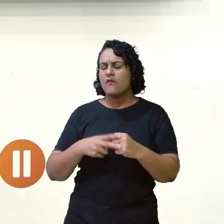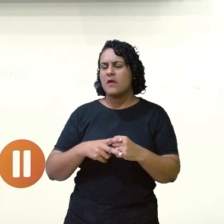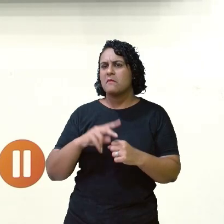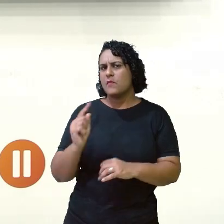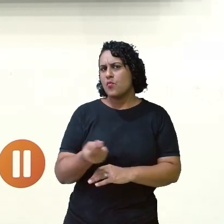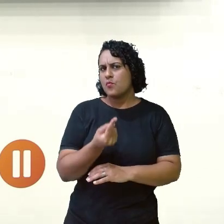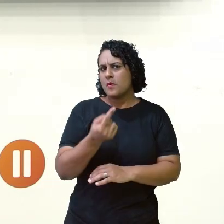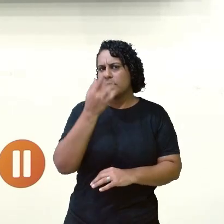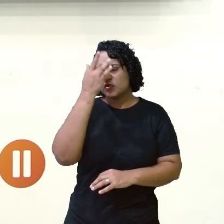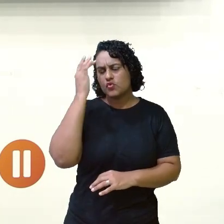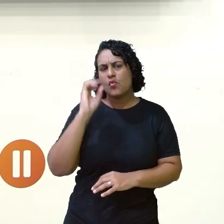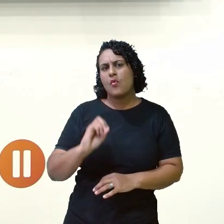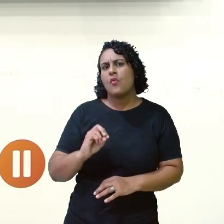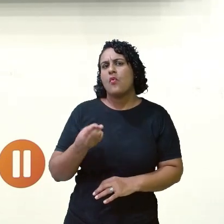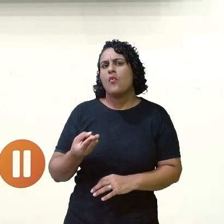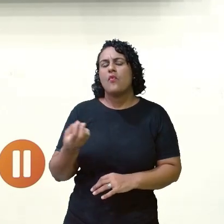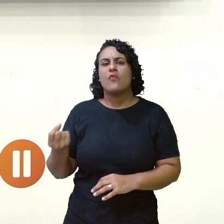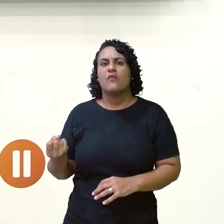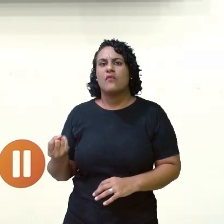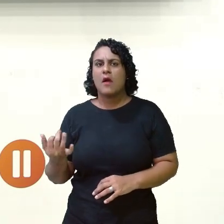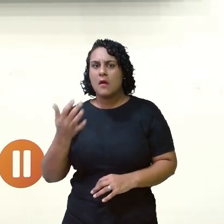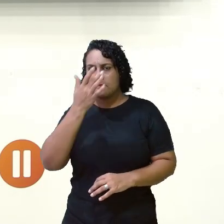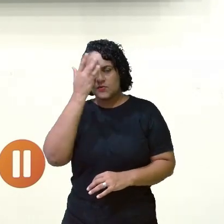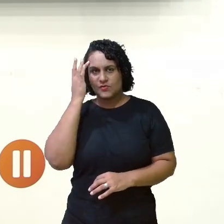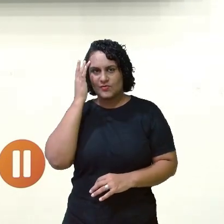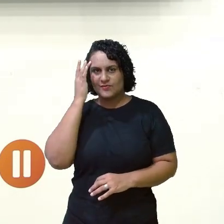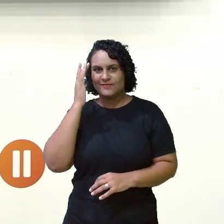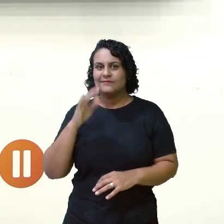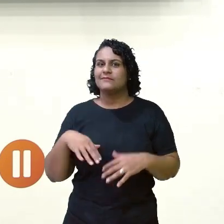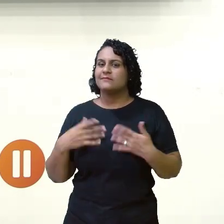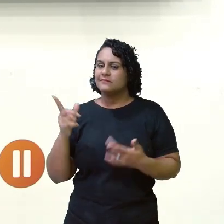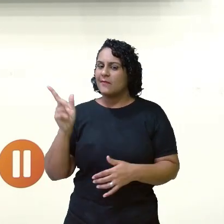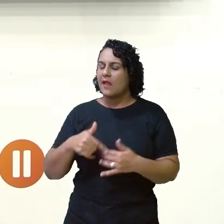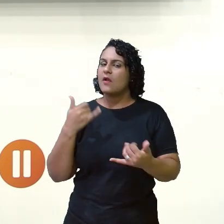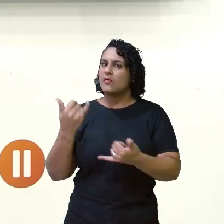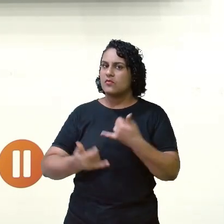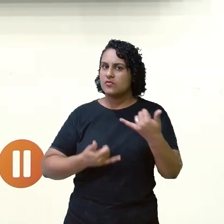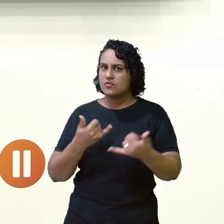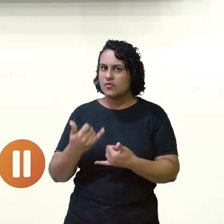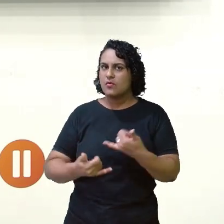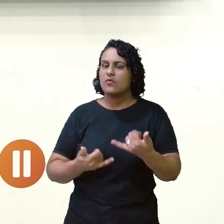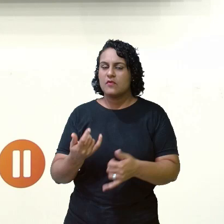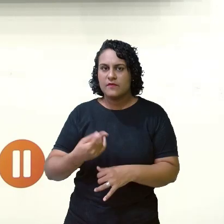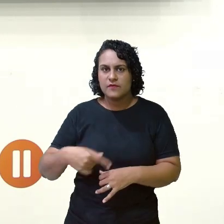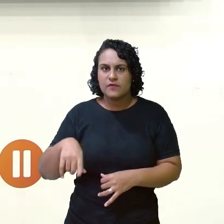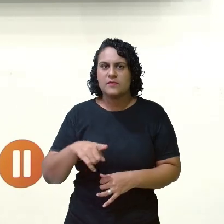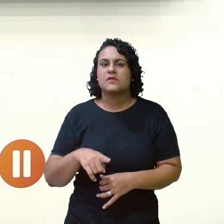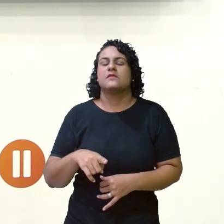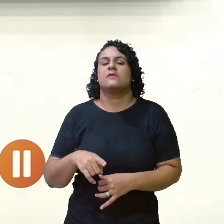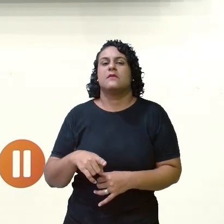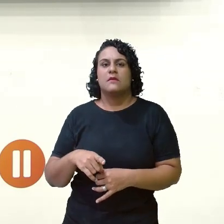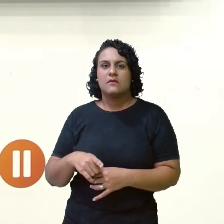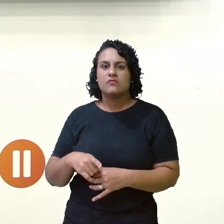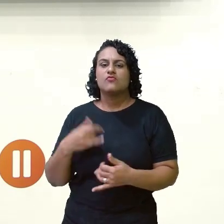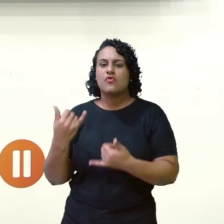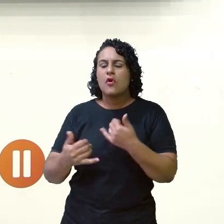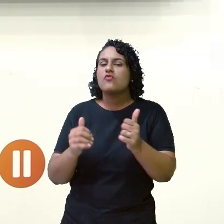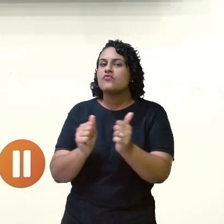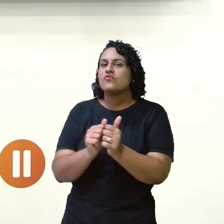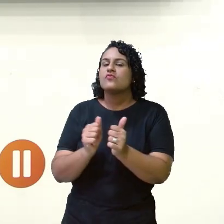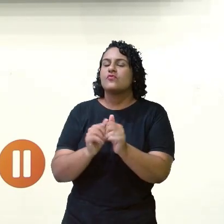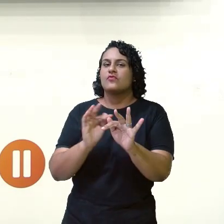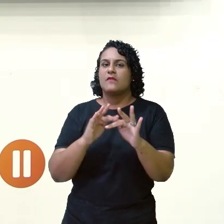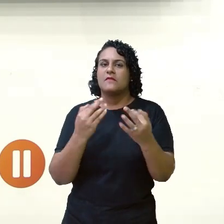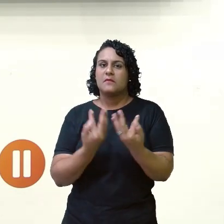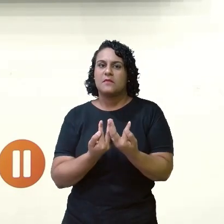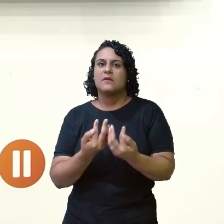plural ou será que ele vai ser completado aí no singular? Então, é um joguinho para vocês fazerem em casa com a família de vocês, né, com